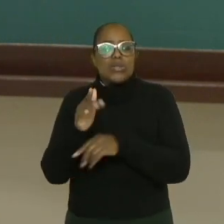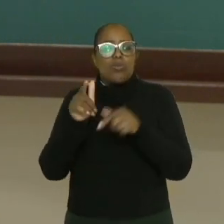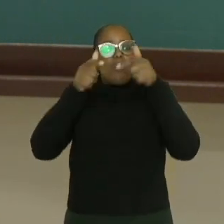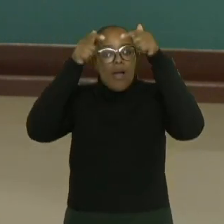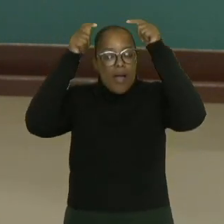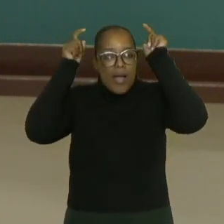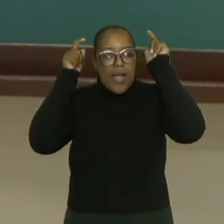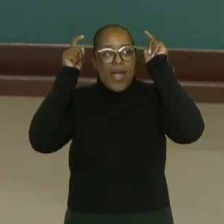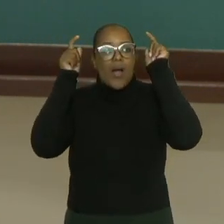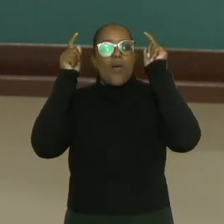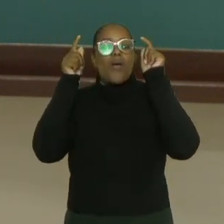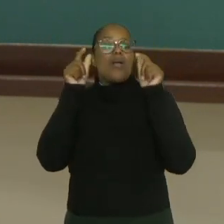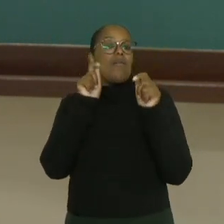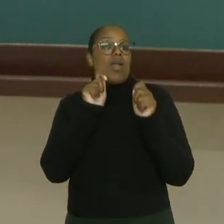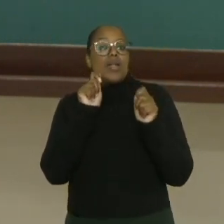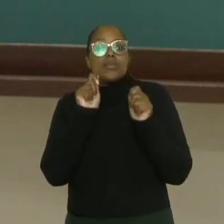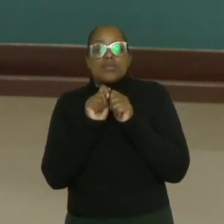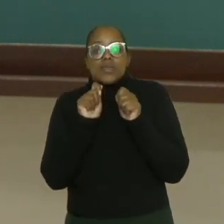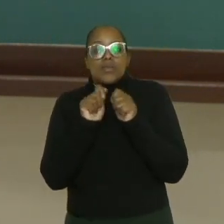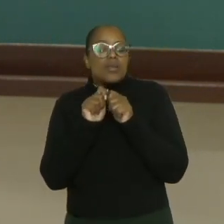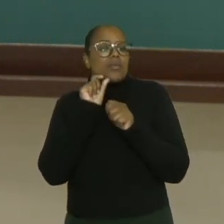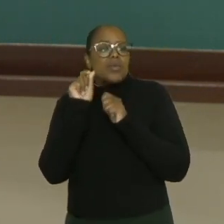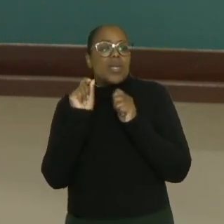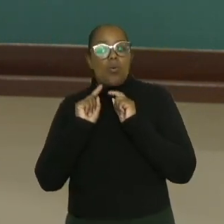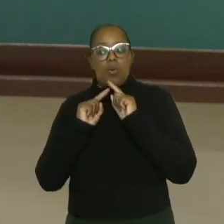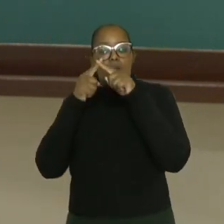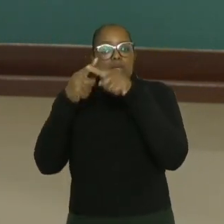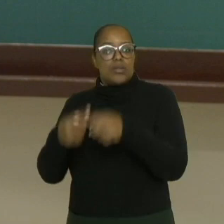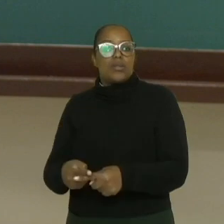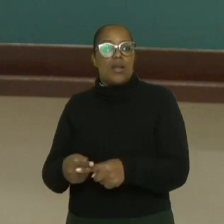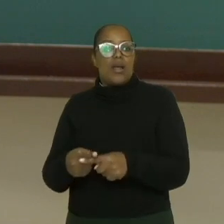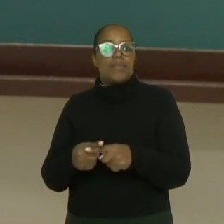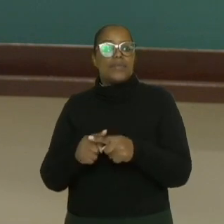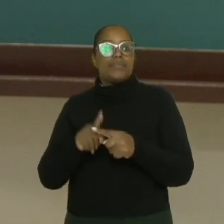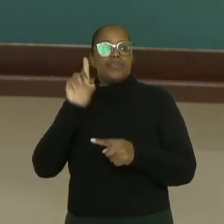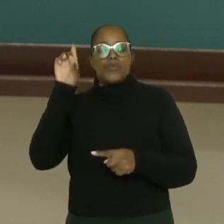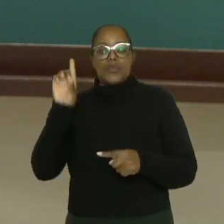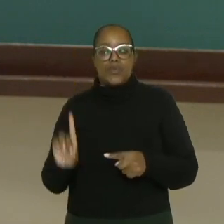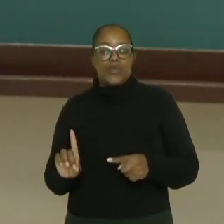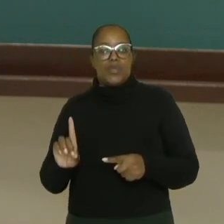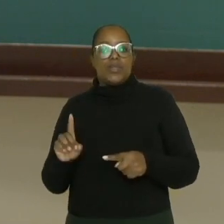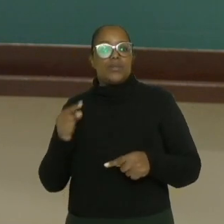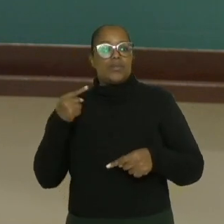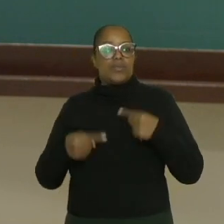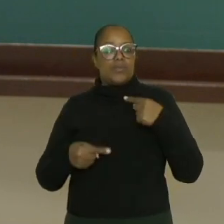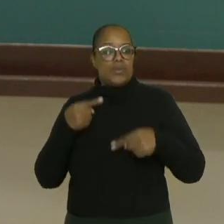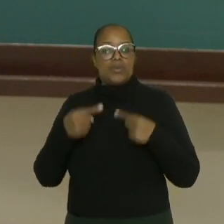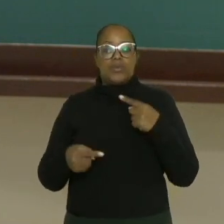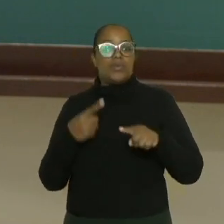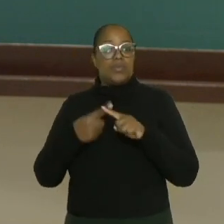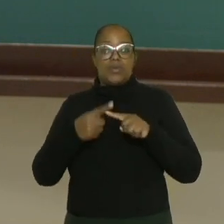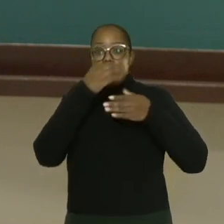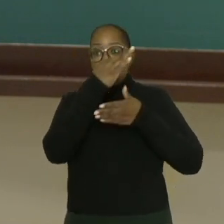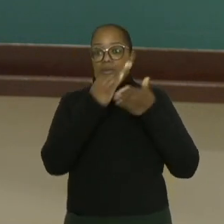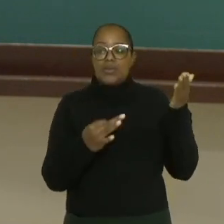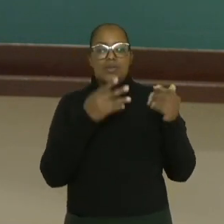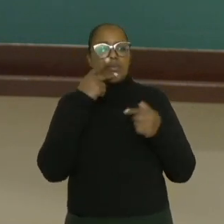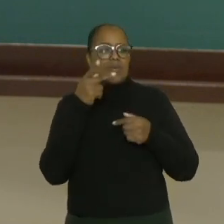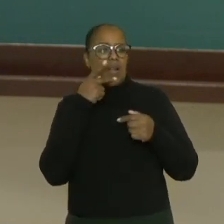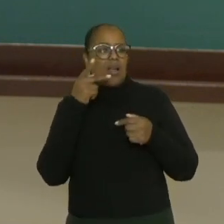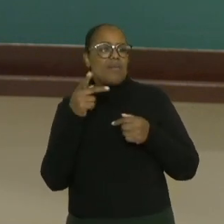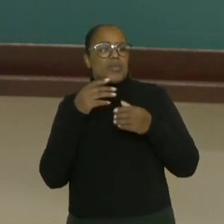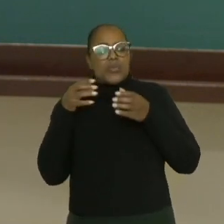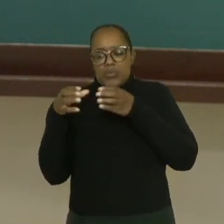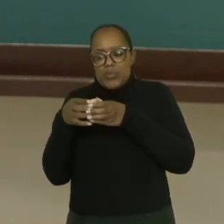A restrição dos direitos políticos. Então, o texto mencionava aqui pra gente que a Câmara